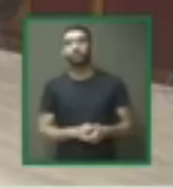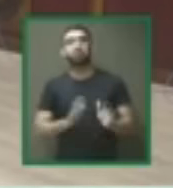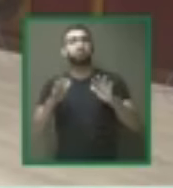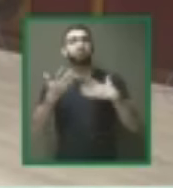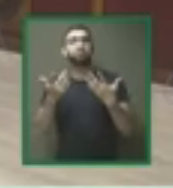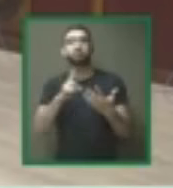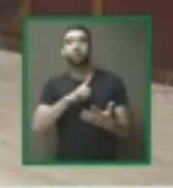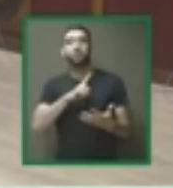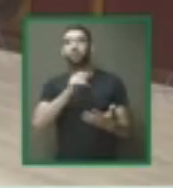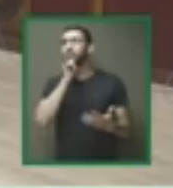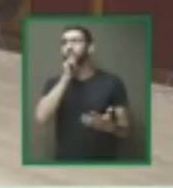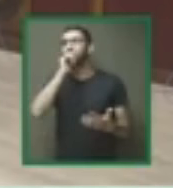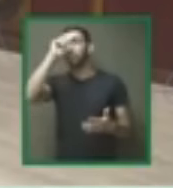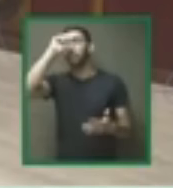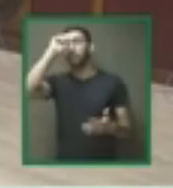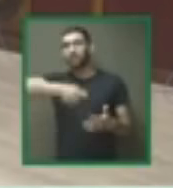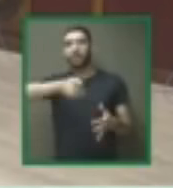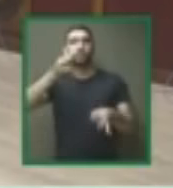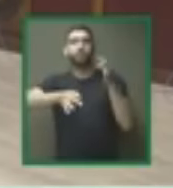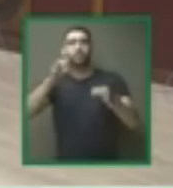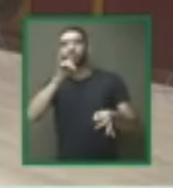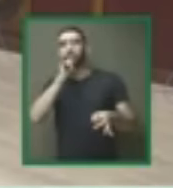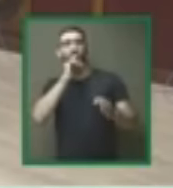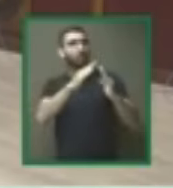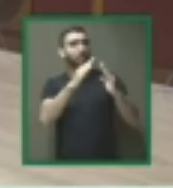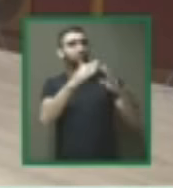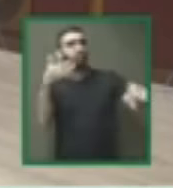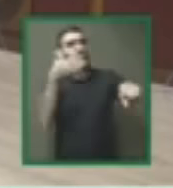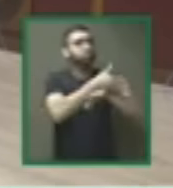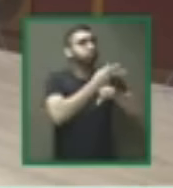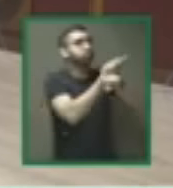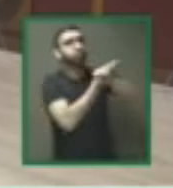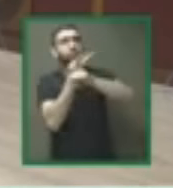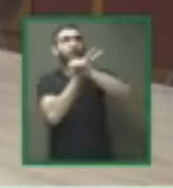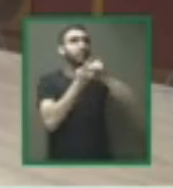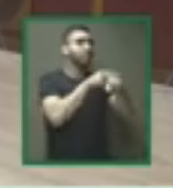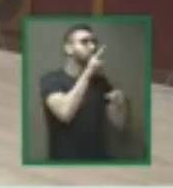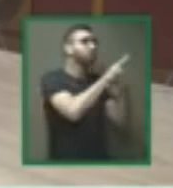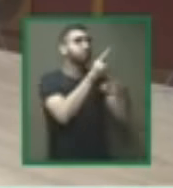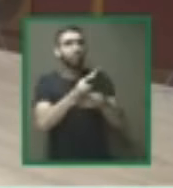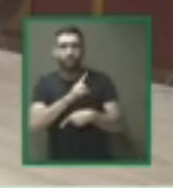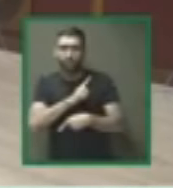ordem judicial para alguma coisa na tua casa ser apreendida, presa, ser submetida à perícia?